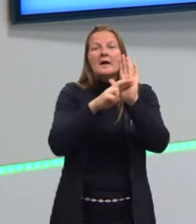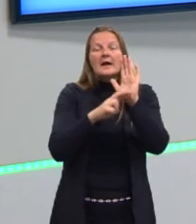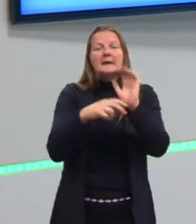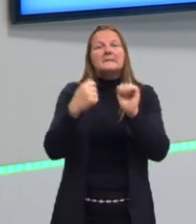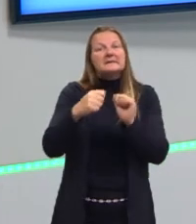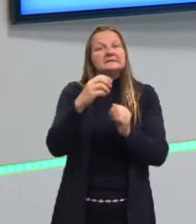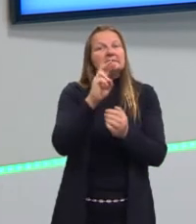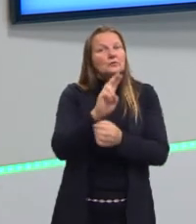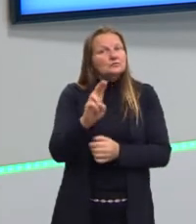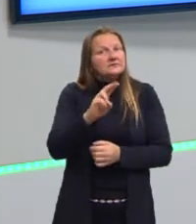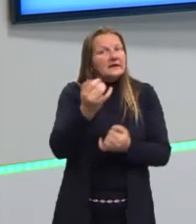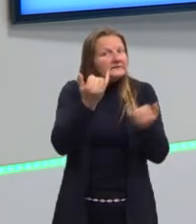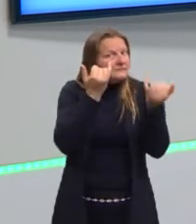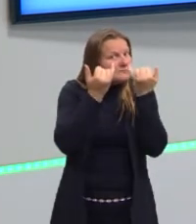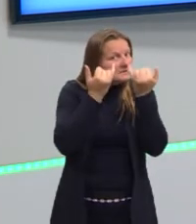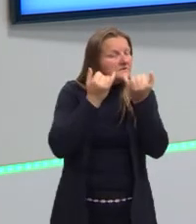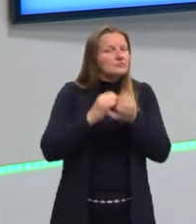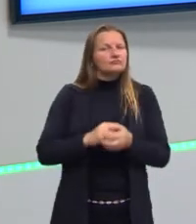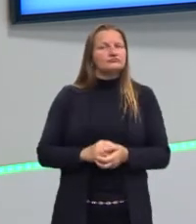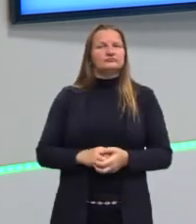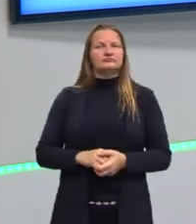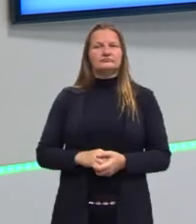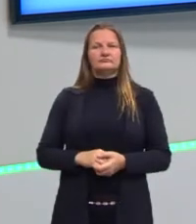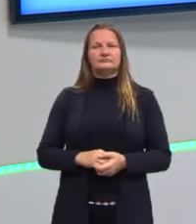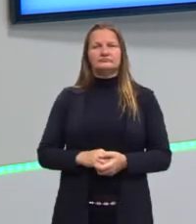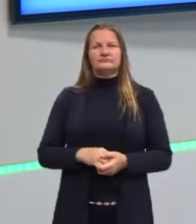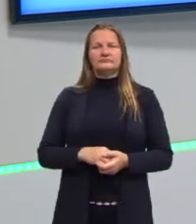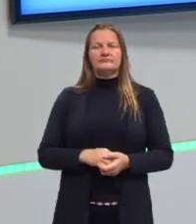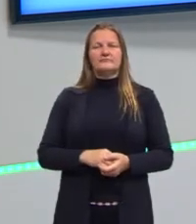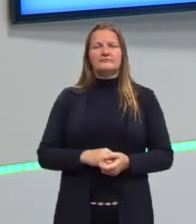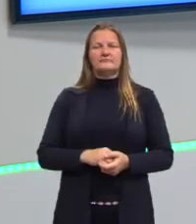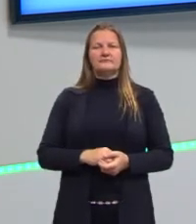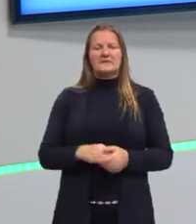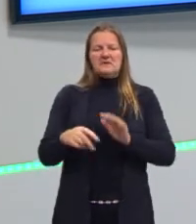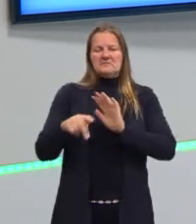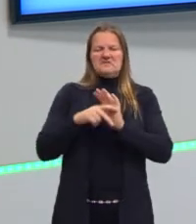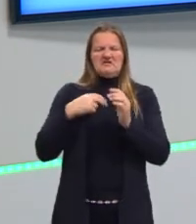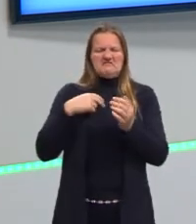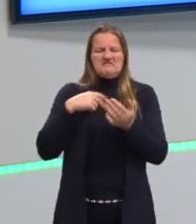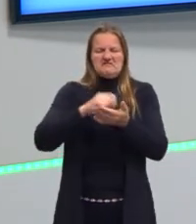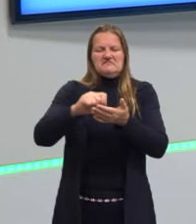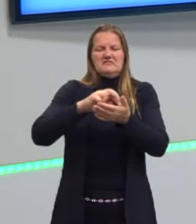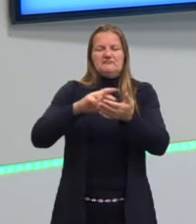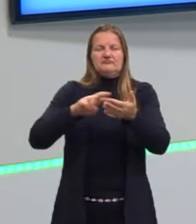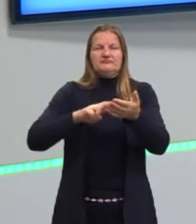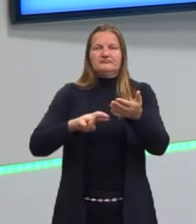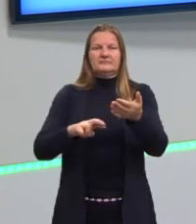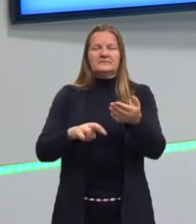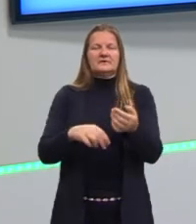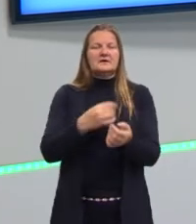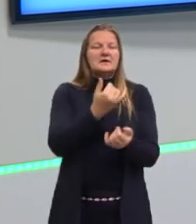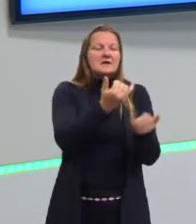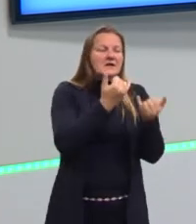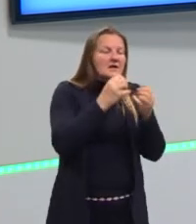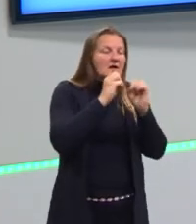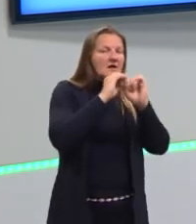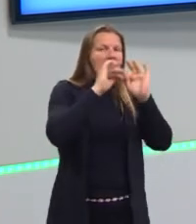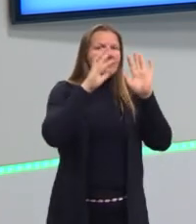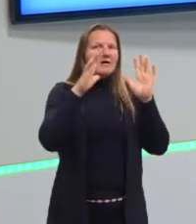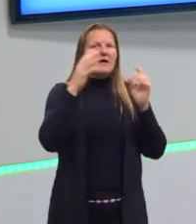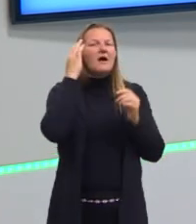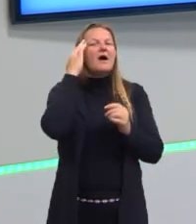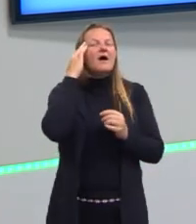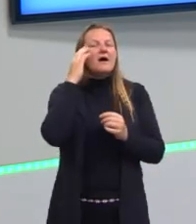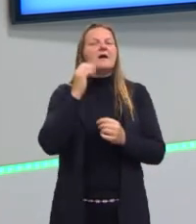li interpretei beleza até agora vou ignorar eu vou escrever Minha redação não li interpretei